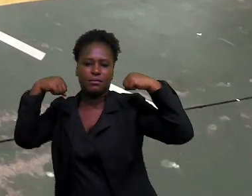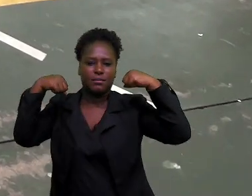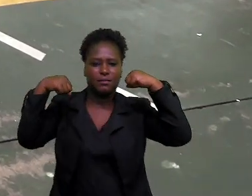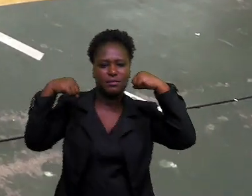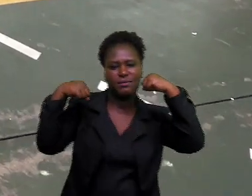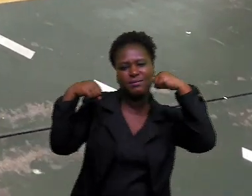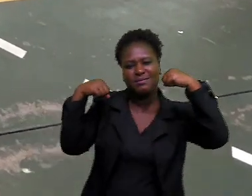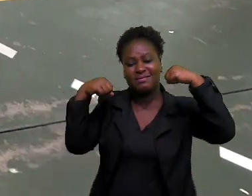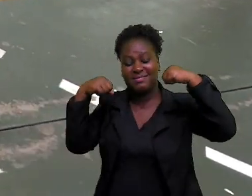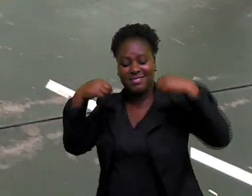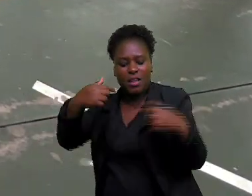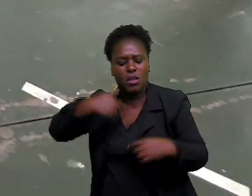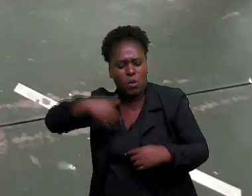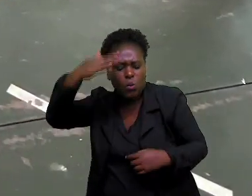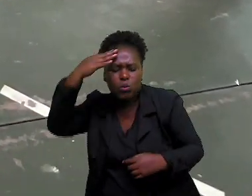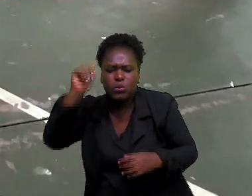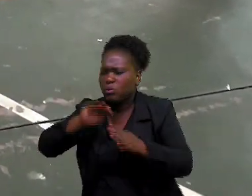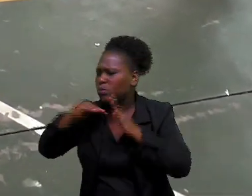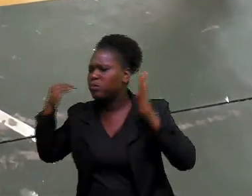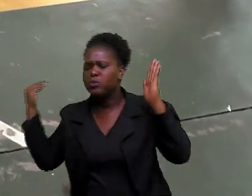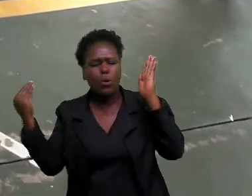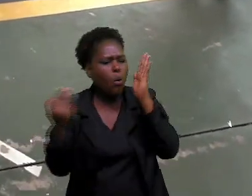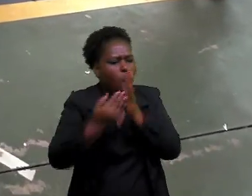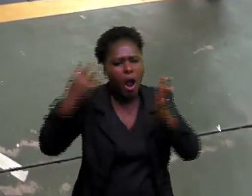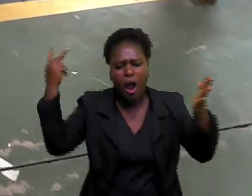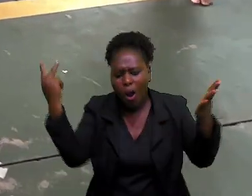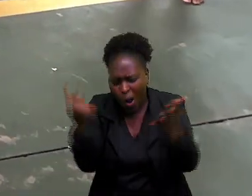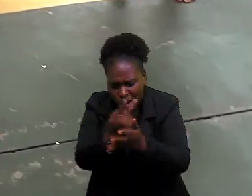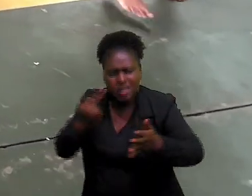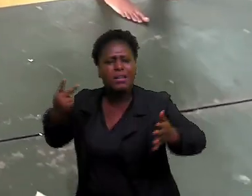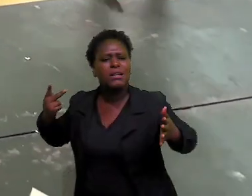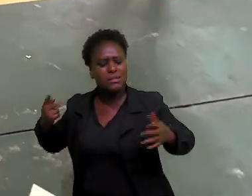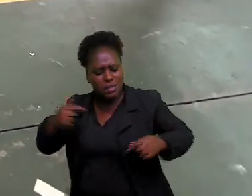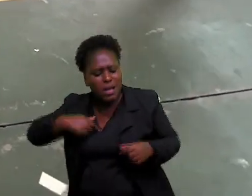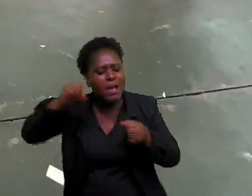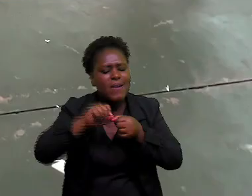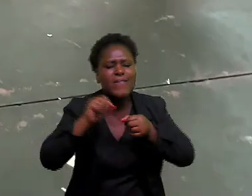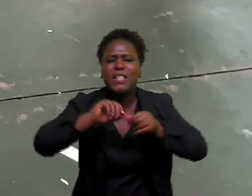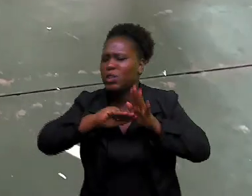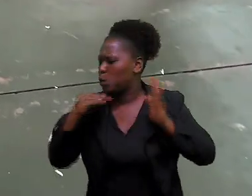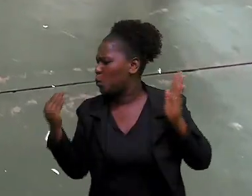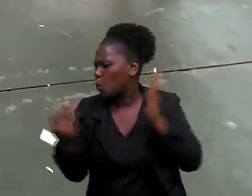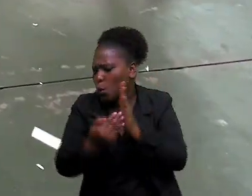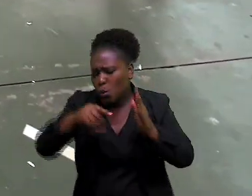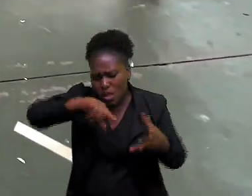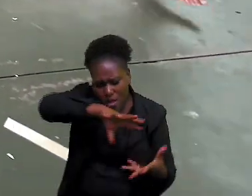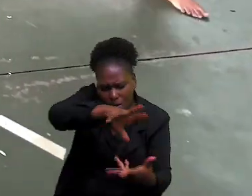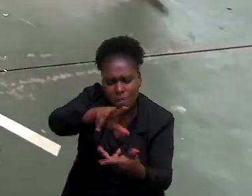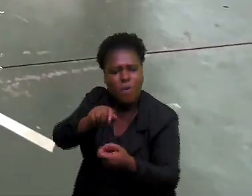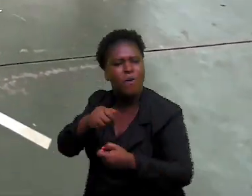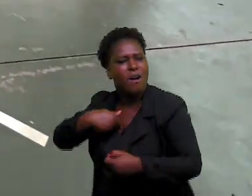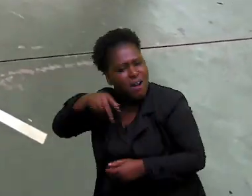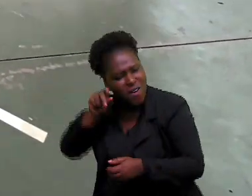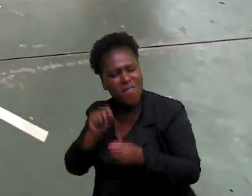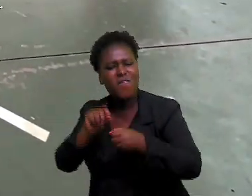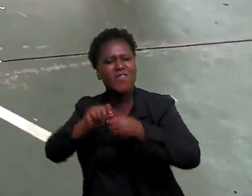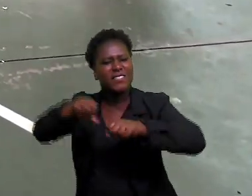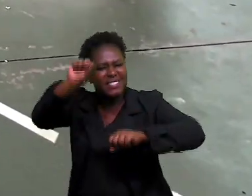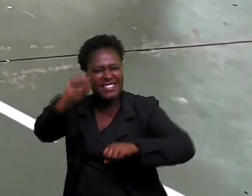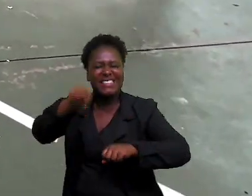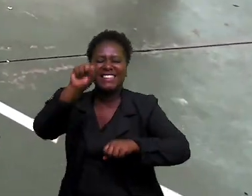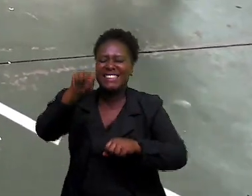awe awe no kuimua te manu lele ta ta ki